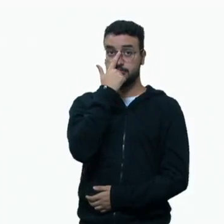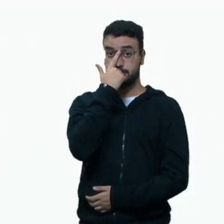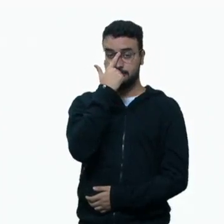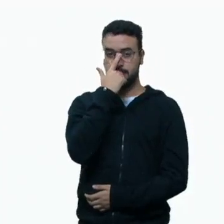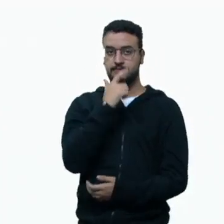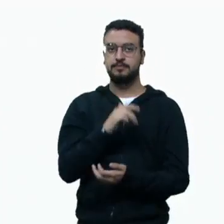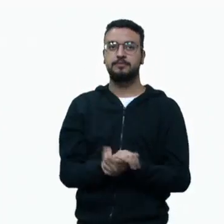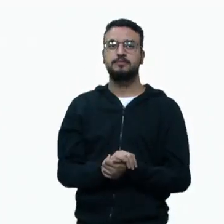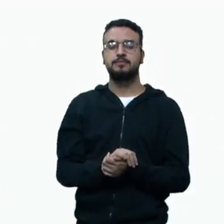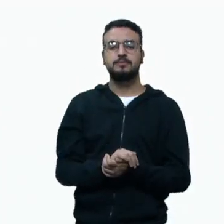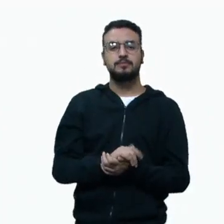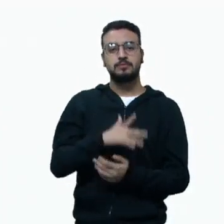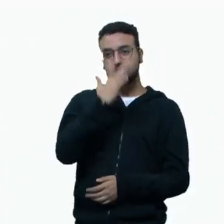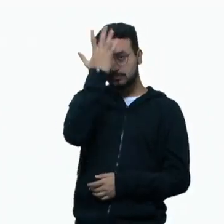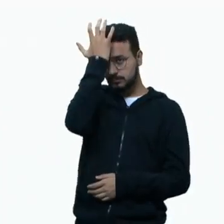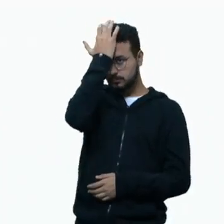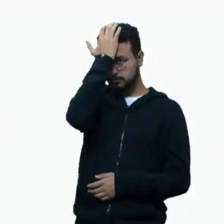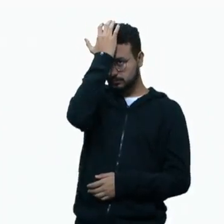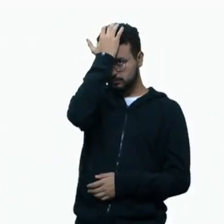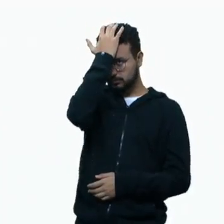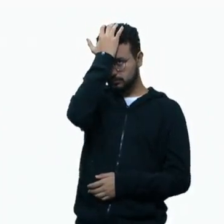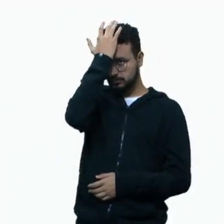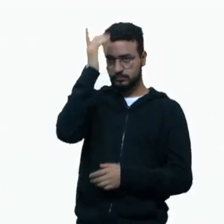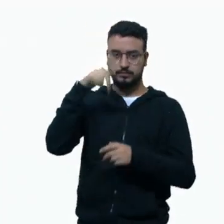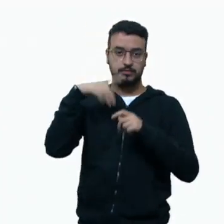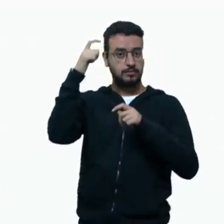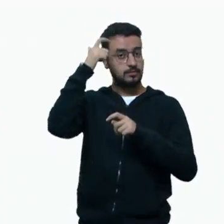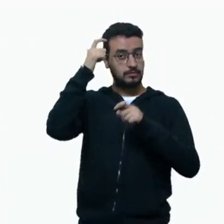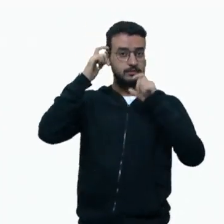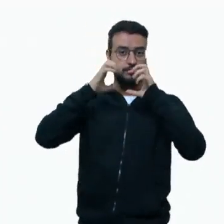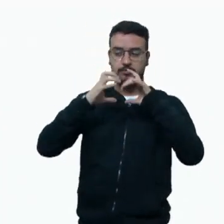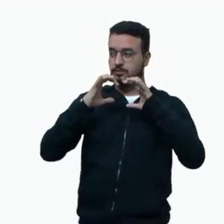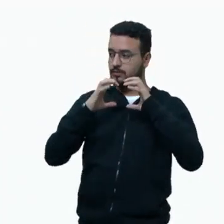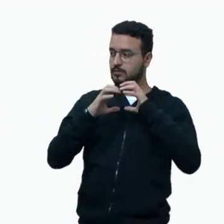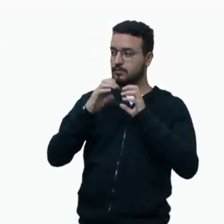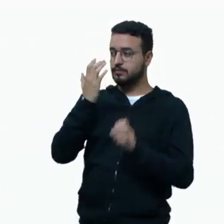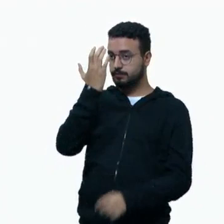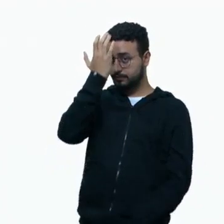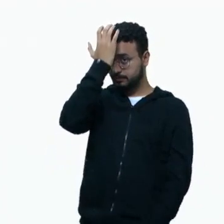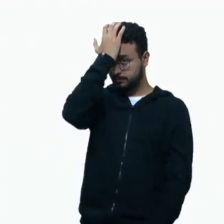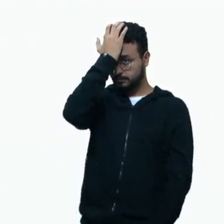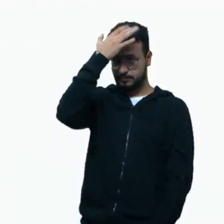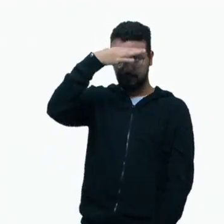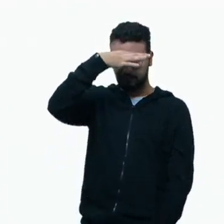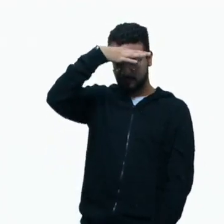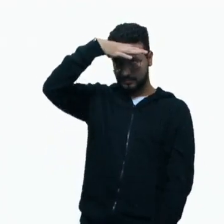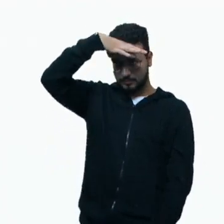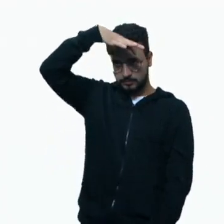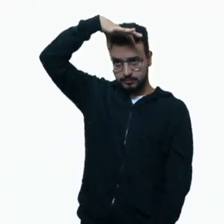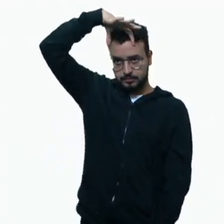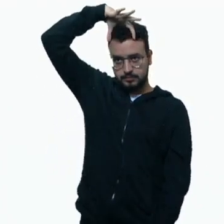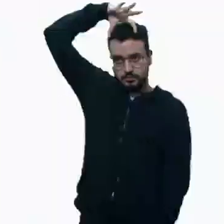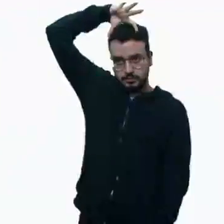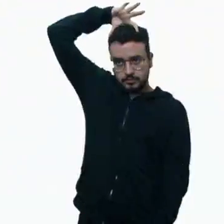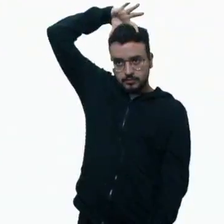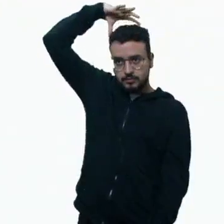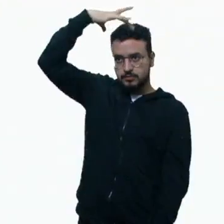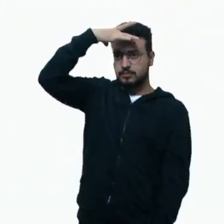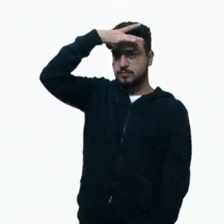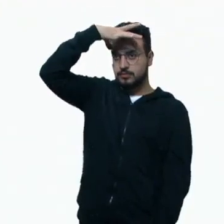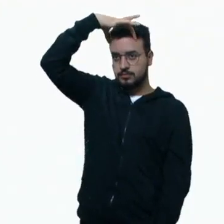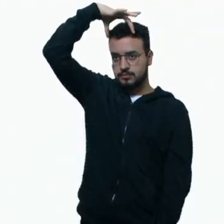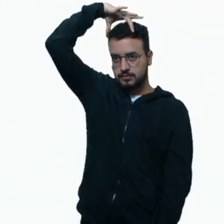Bom, o lobo frontal, este aqui, ele está relacionado à memória, emoções